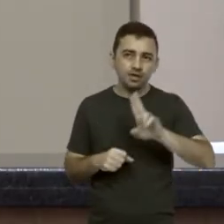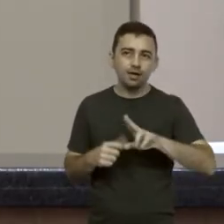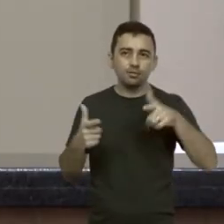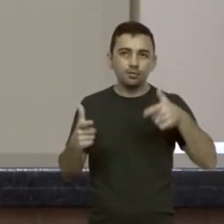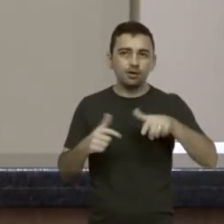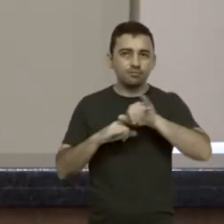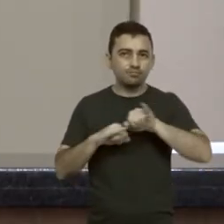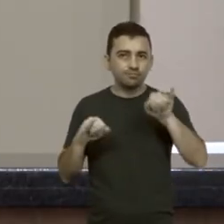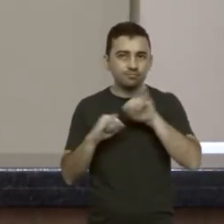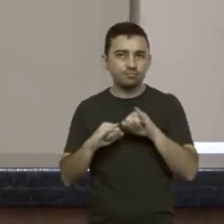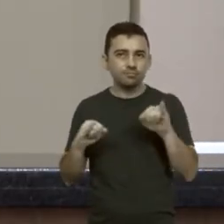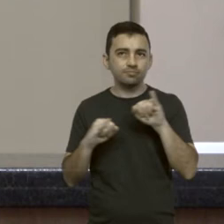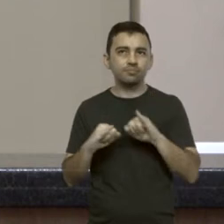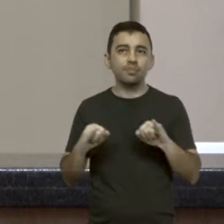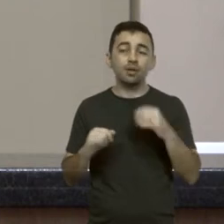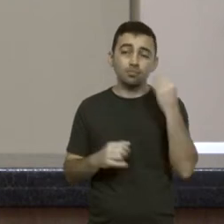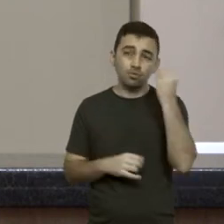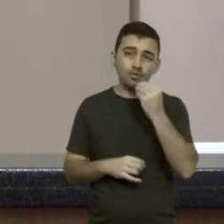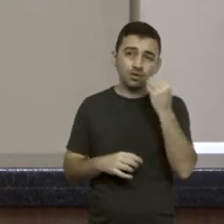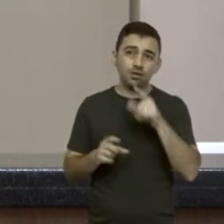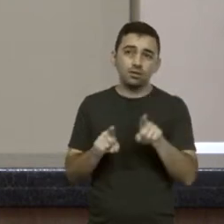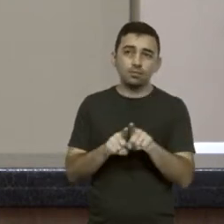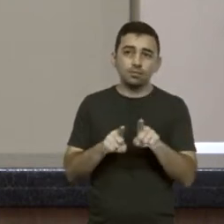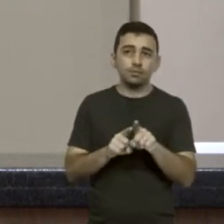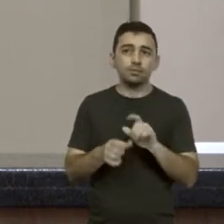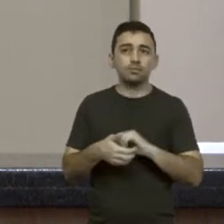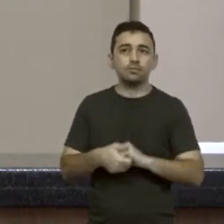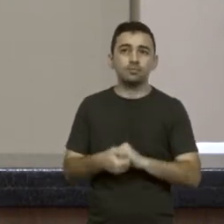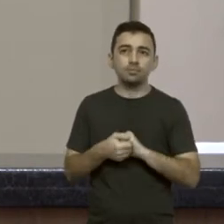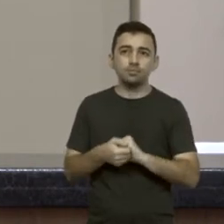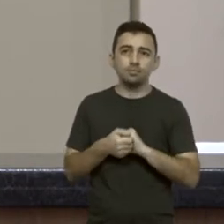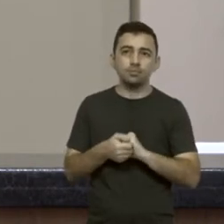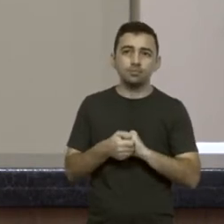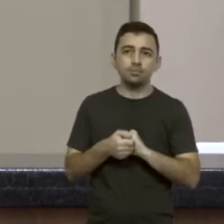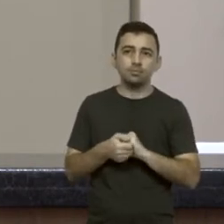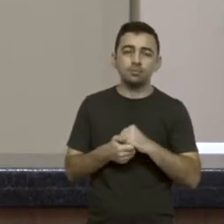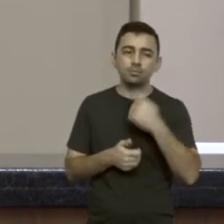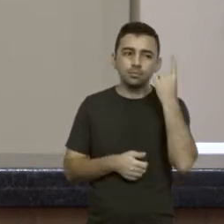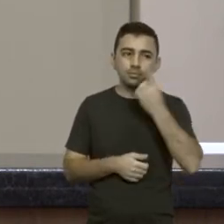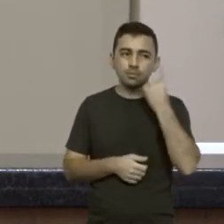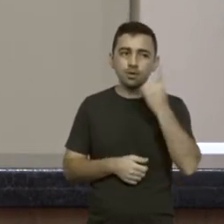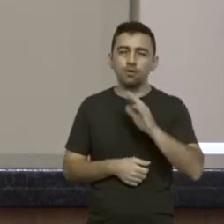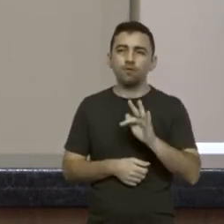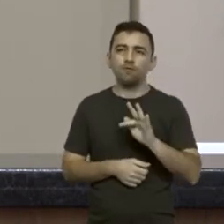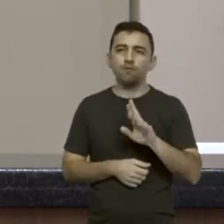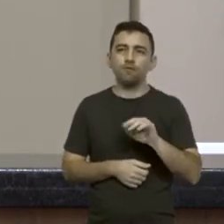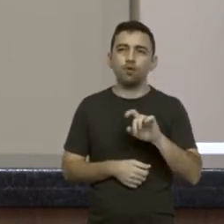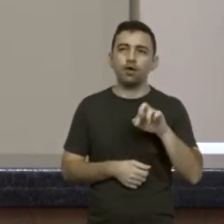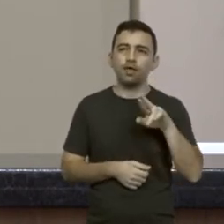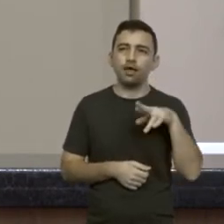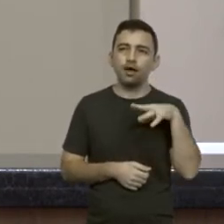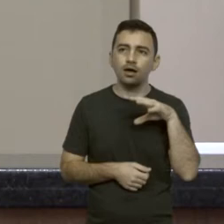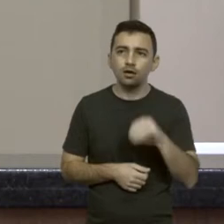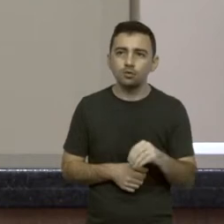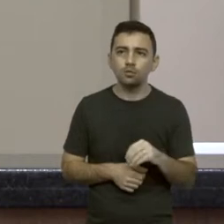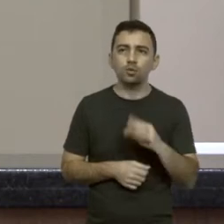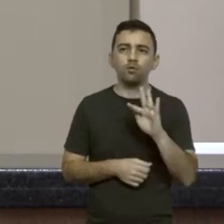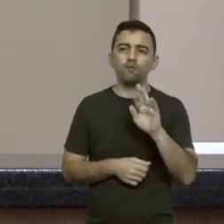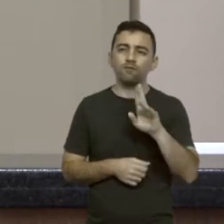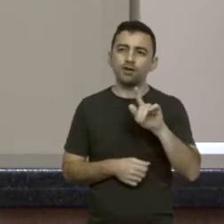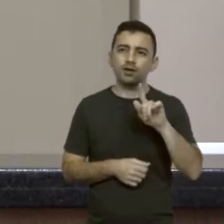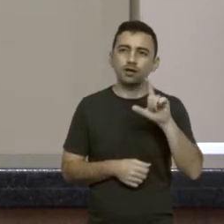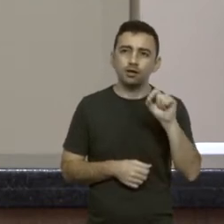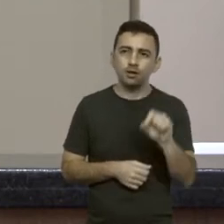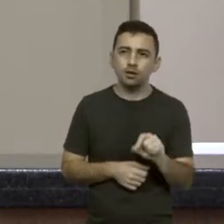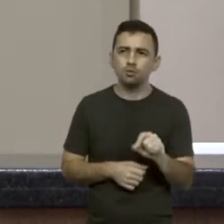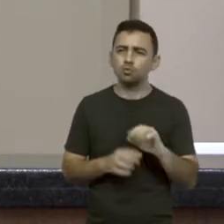também. E aproveitar para saudar os deputados Floriano, Frigo, que se fazem presente, que eu